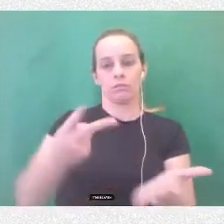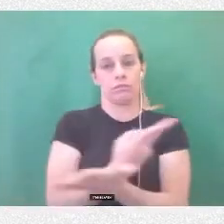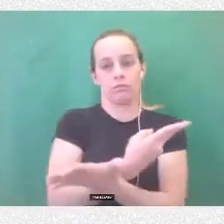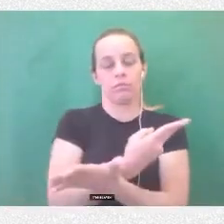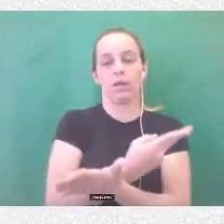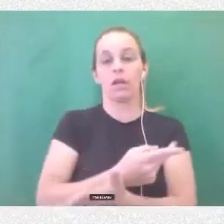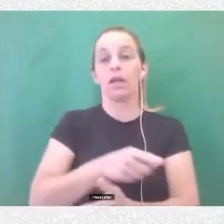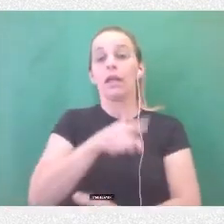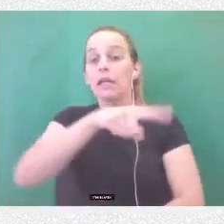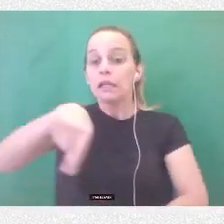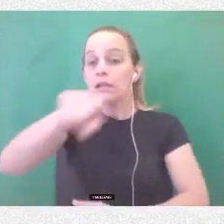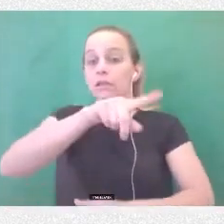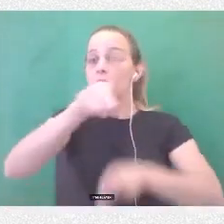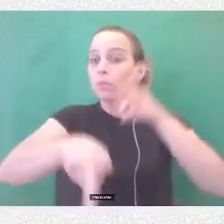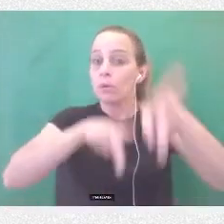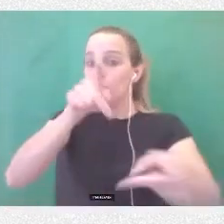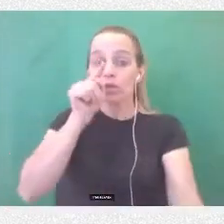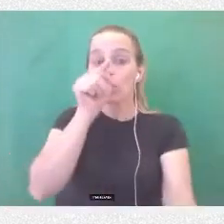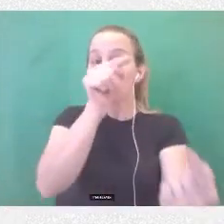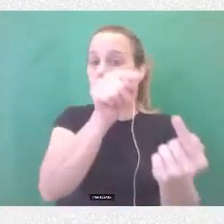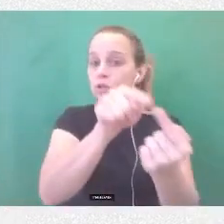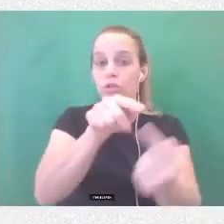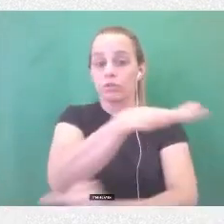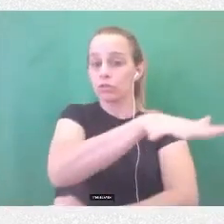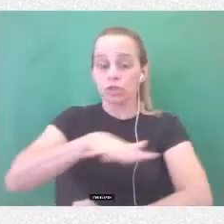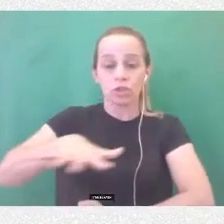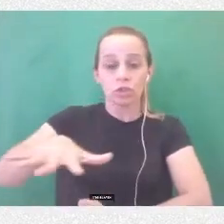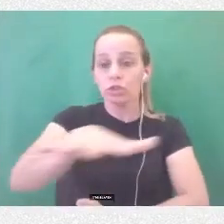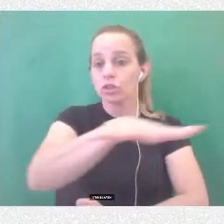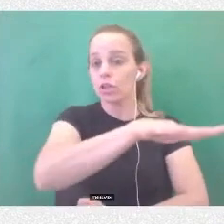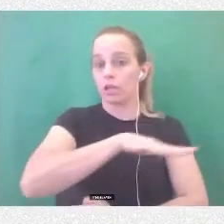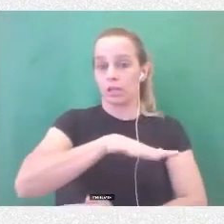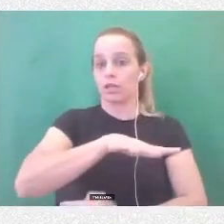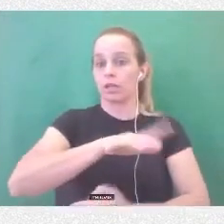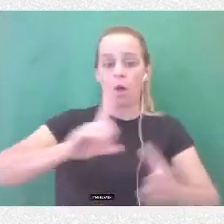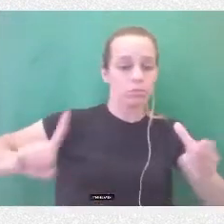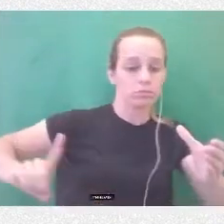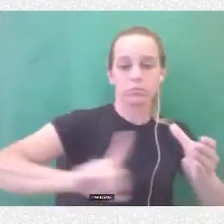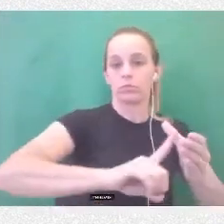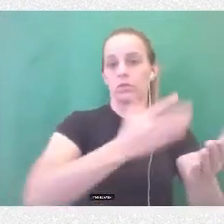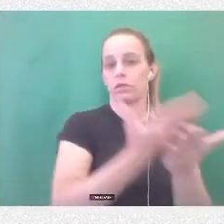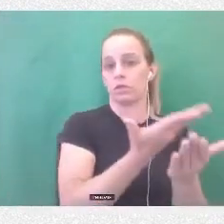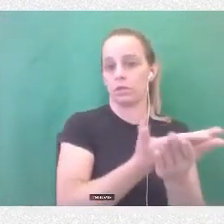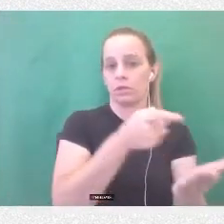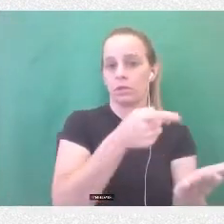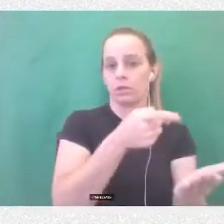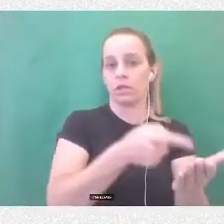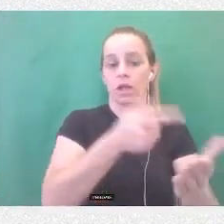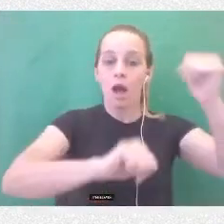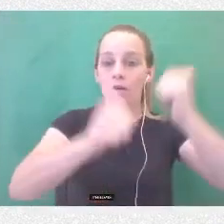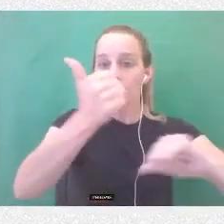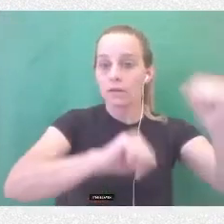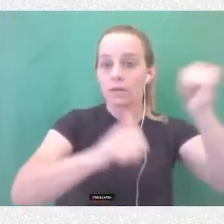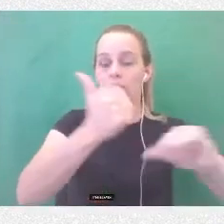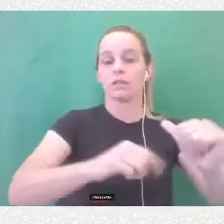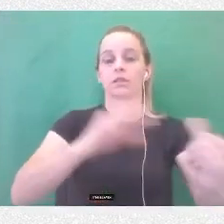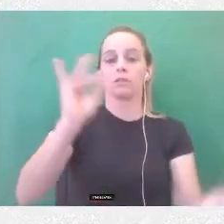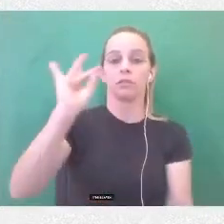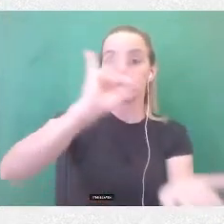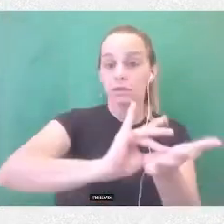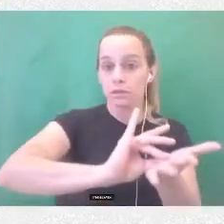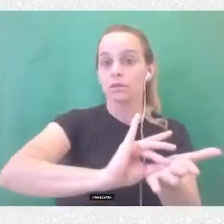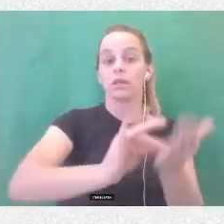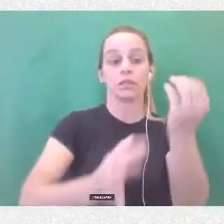mesmos objetivos da população geral aqui que vai ser incluída no estudo. Nós vamos estar avaliando a efetividade e a segurança